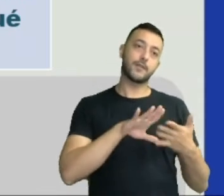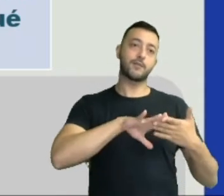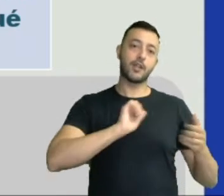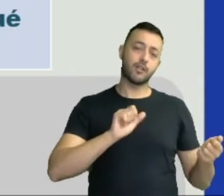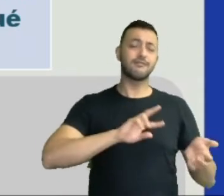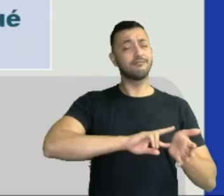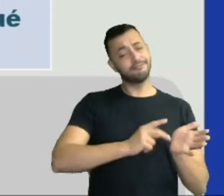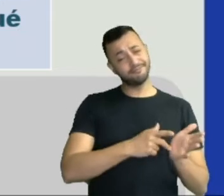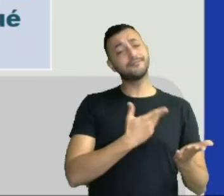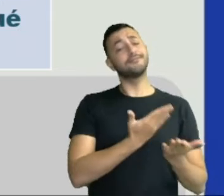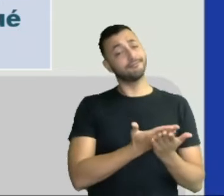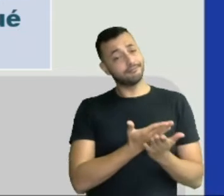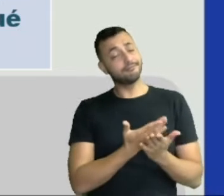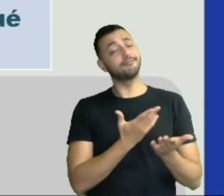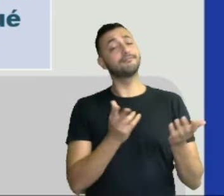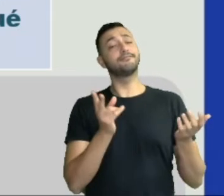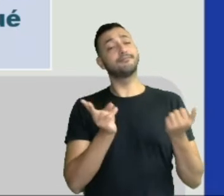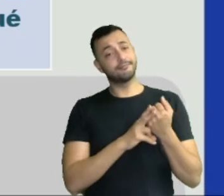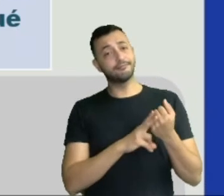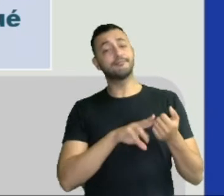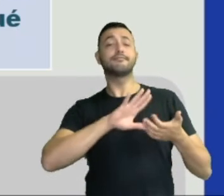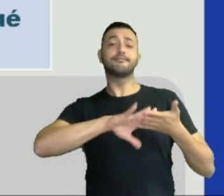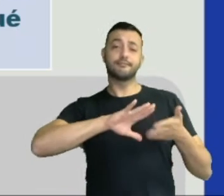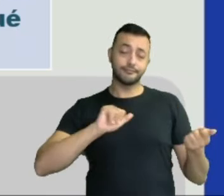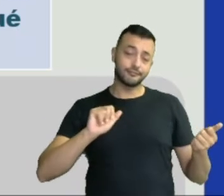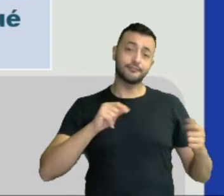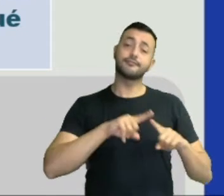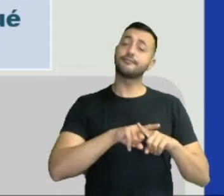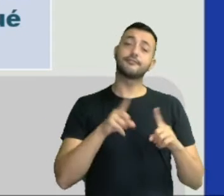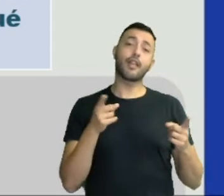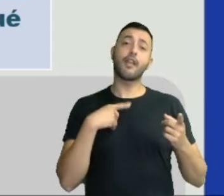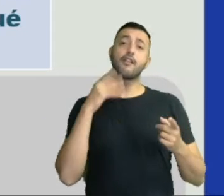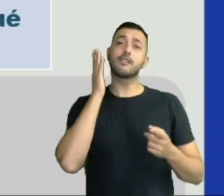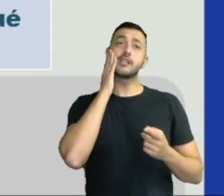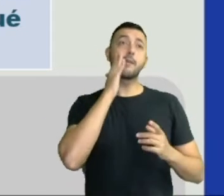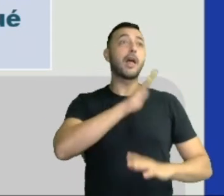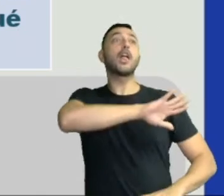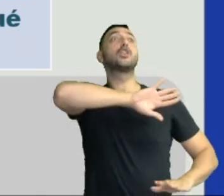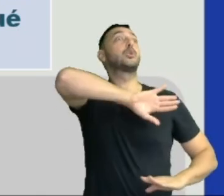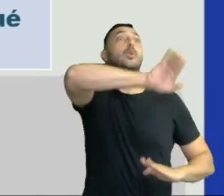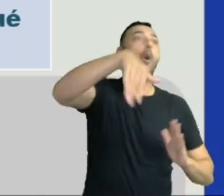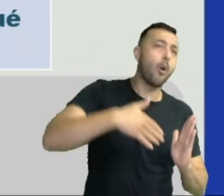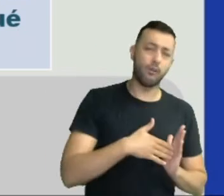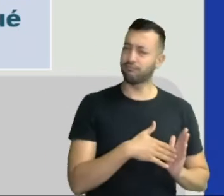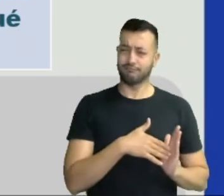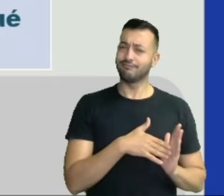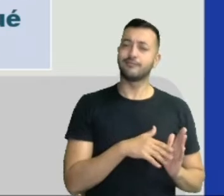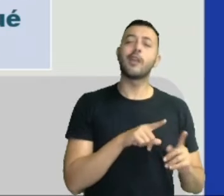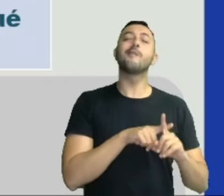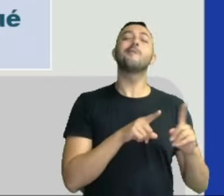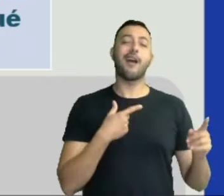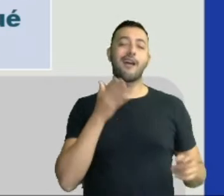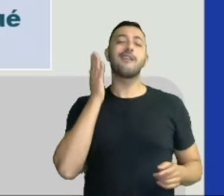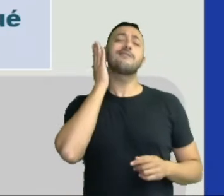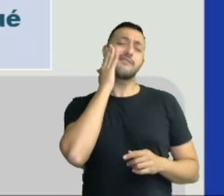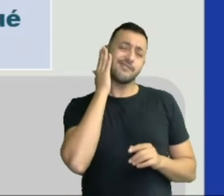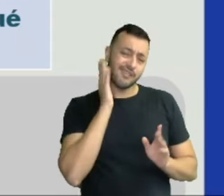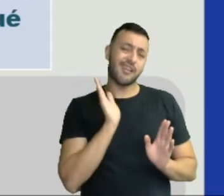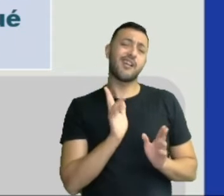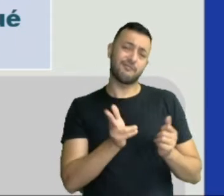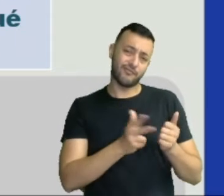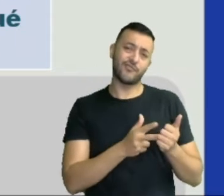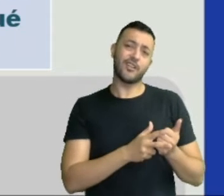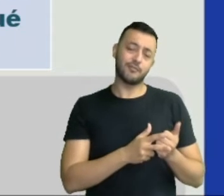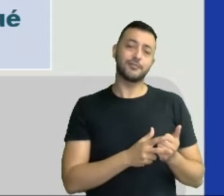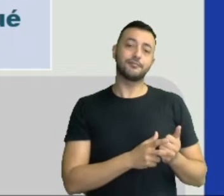que eu estudei sobre verbos em espanhol. Não necessariamente eu sei sobre todos os verbos, mas eu sei alguma coisa sobre